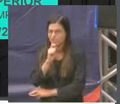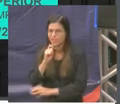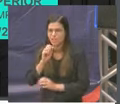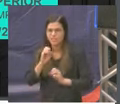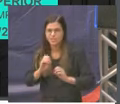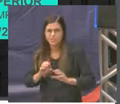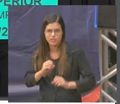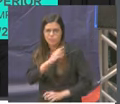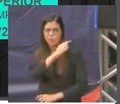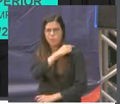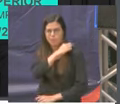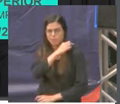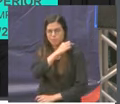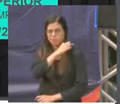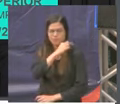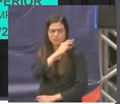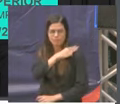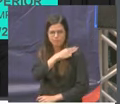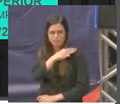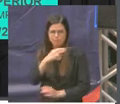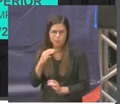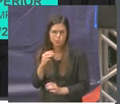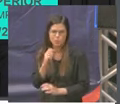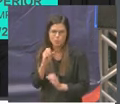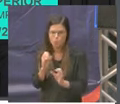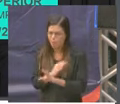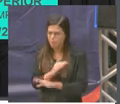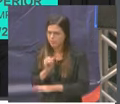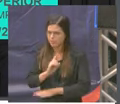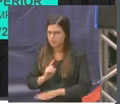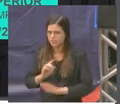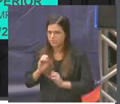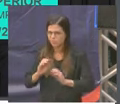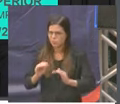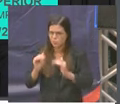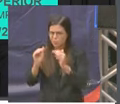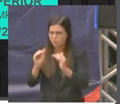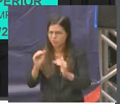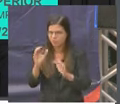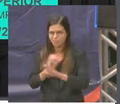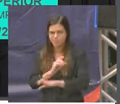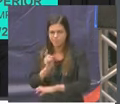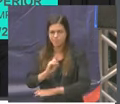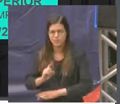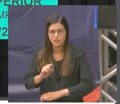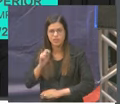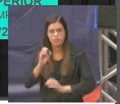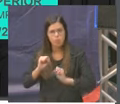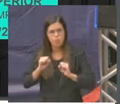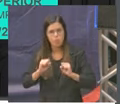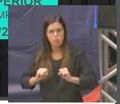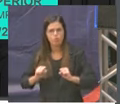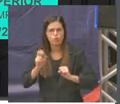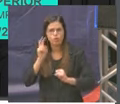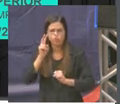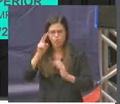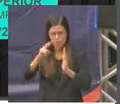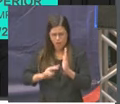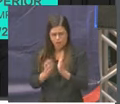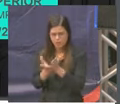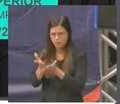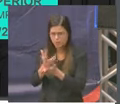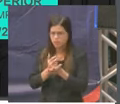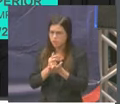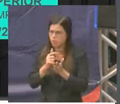superior incompleto. Caramba. Agora a gente pode olhar esse quadro aí não como um problema, mas como uma oportunidade. A